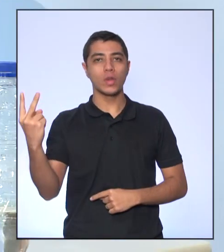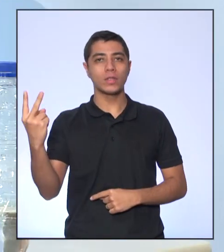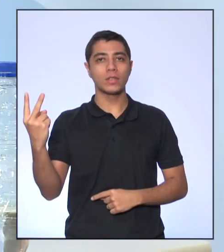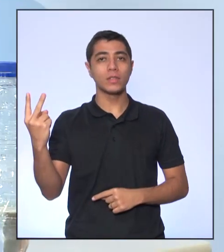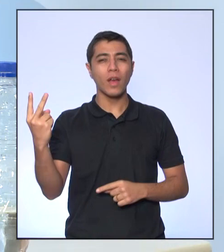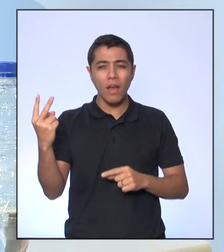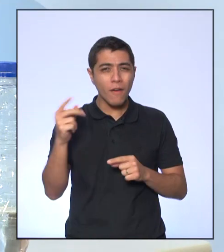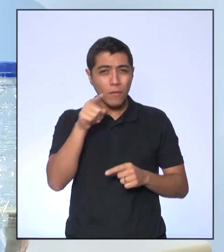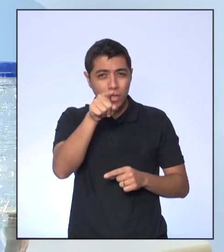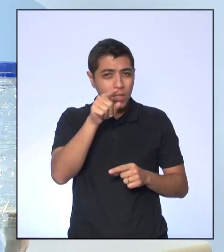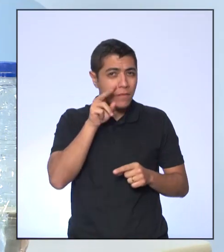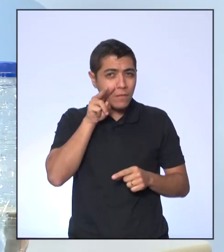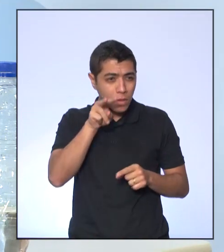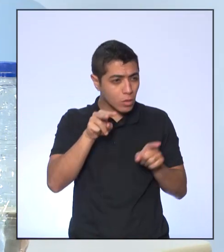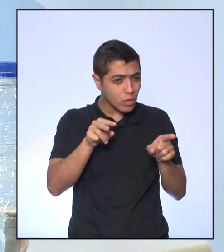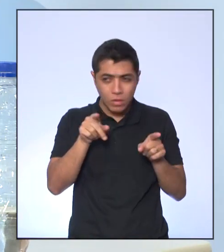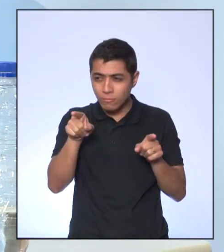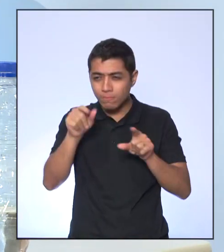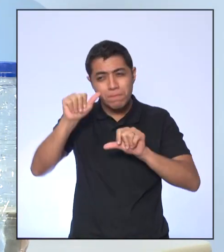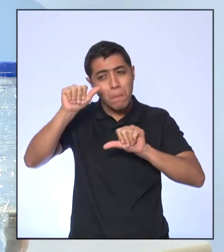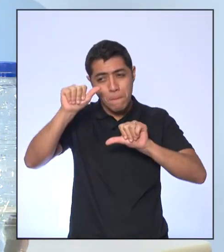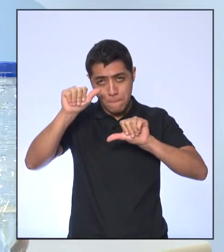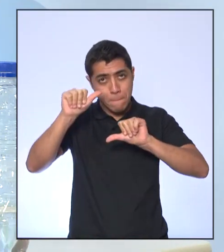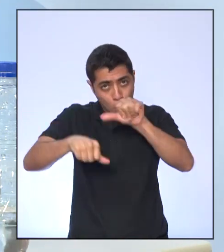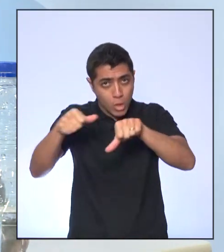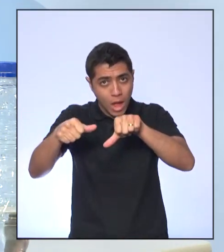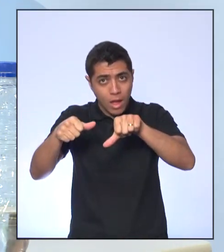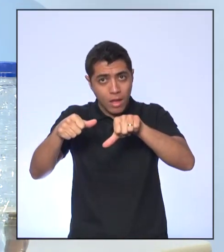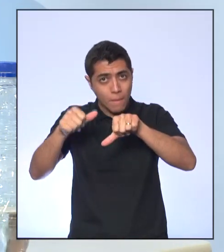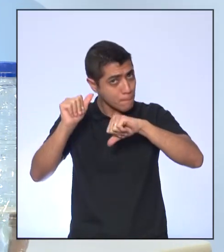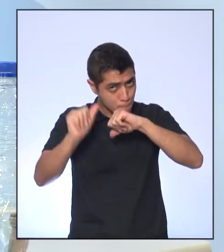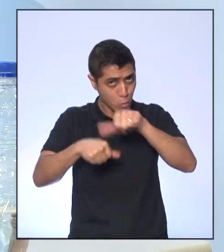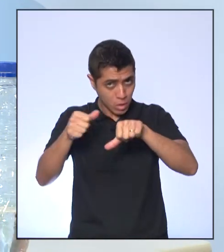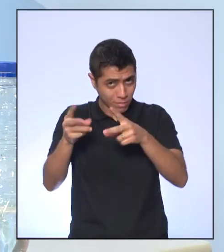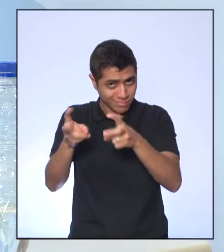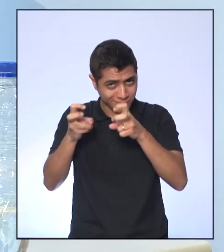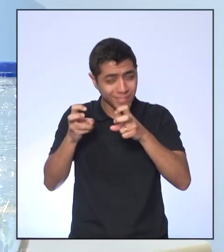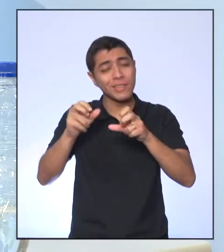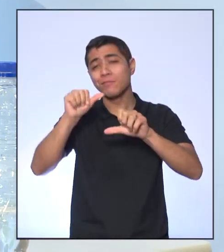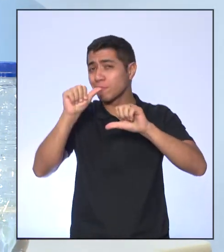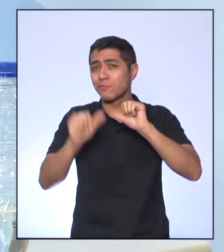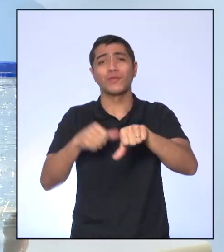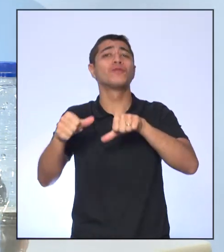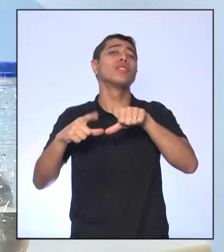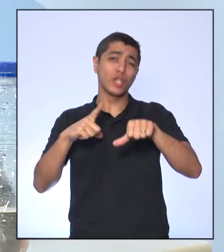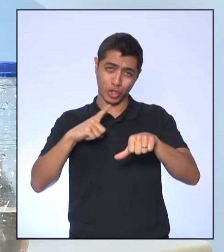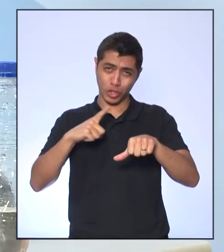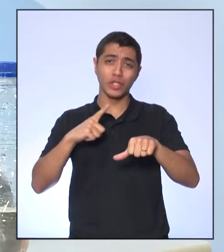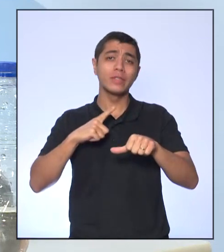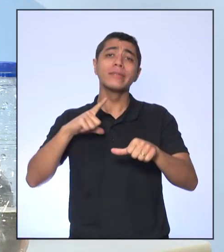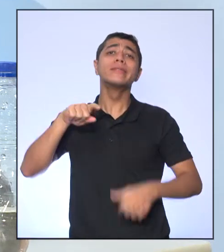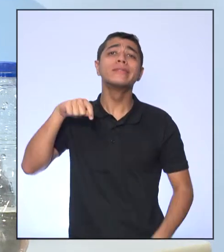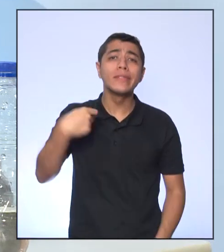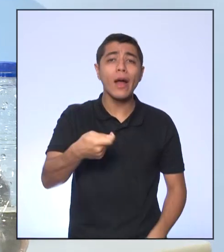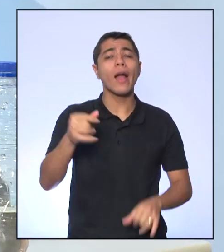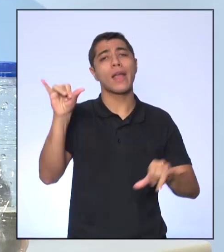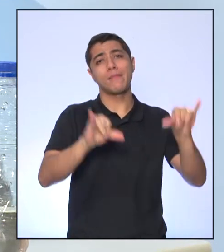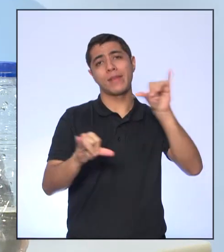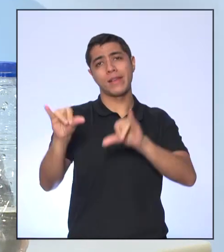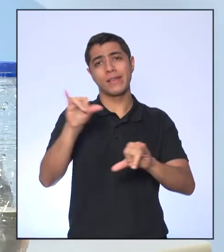diferente. Isso que indica uma transformação química. Eles se reorganizaram e formaram uma nova substância,